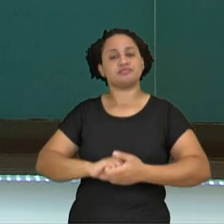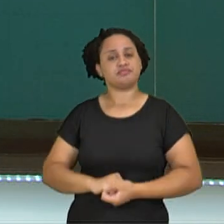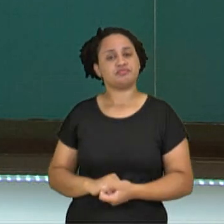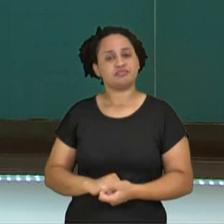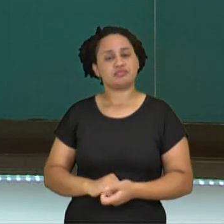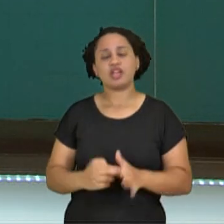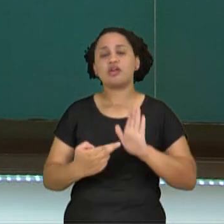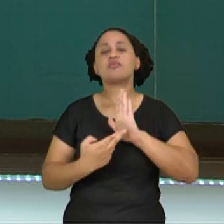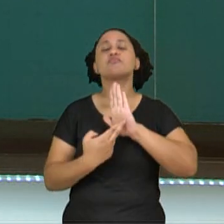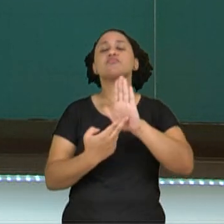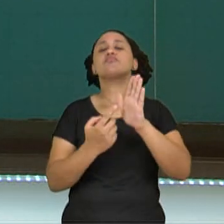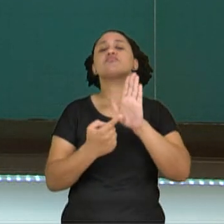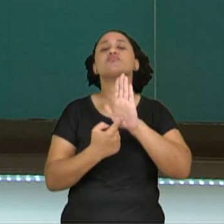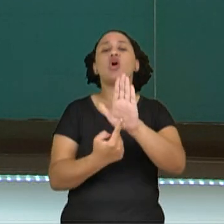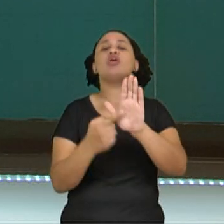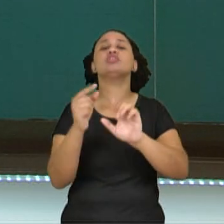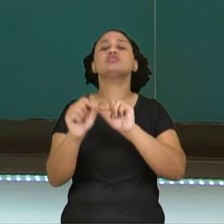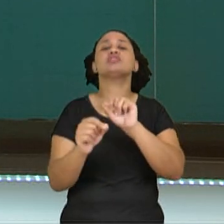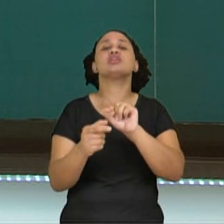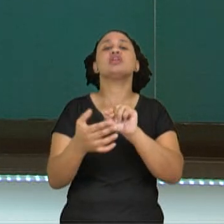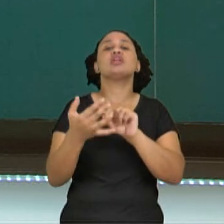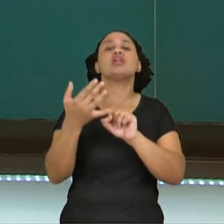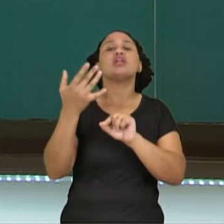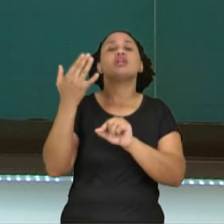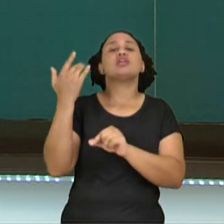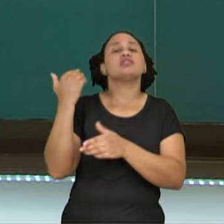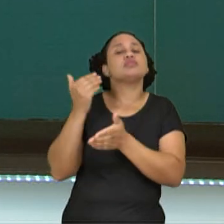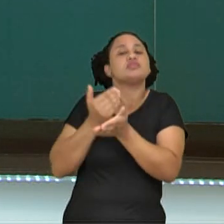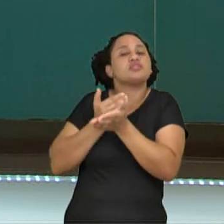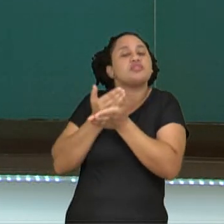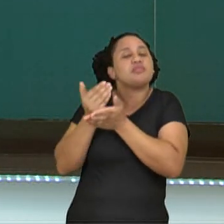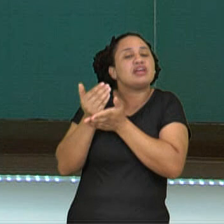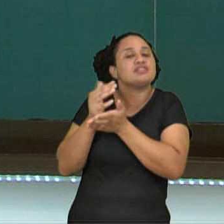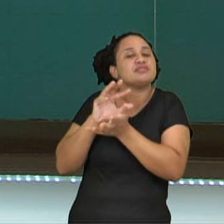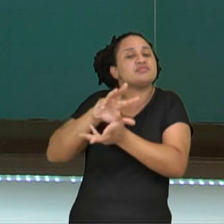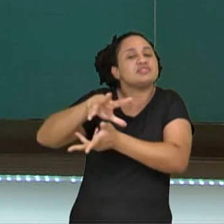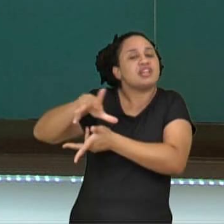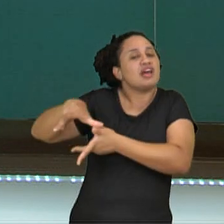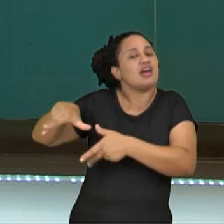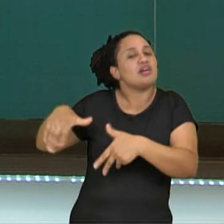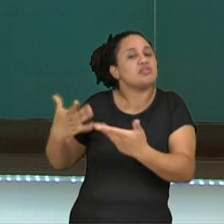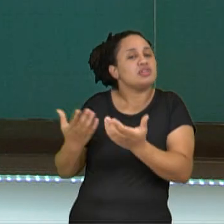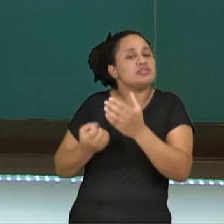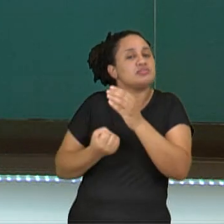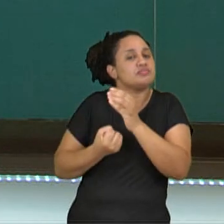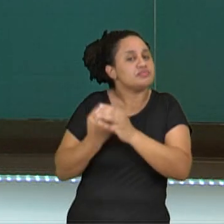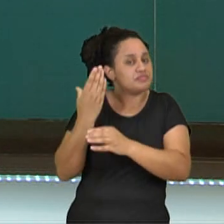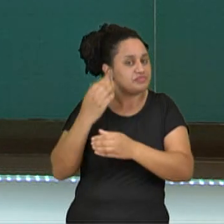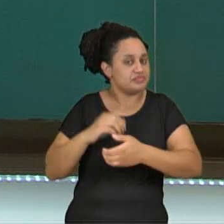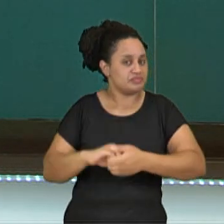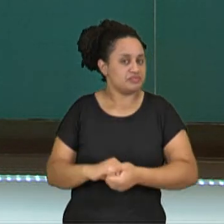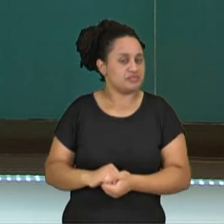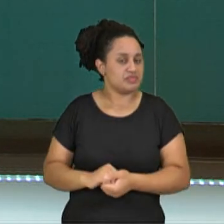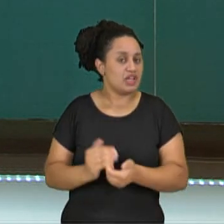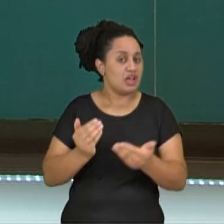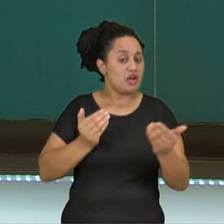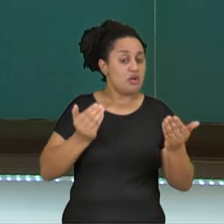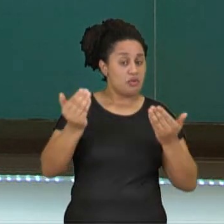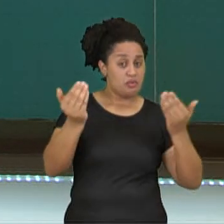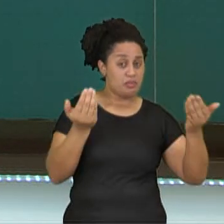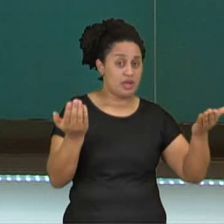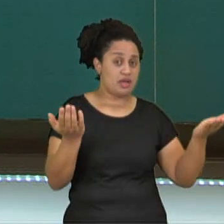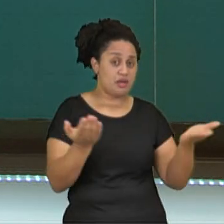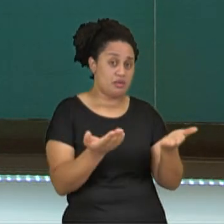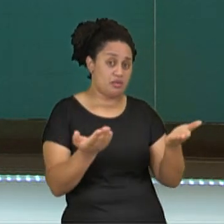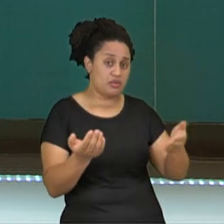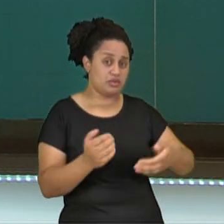de como foi a formação, como era a Terra lá no início, quando ela foi originada. Compare com o que ela é hoje, com o